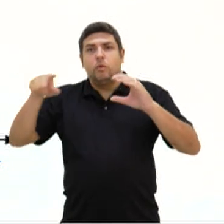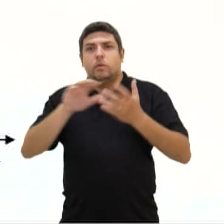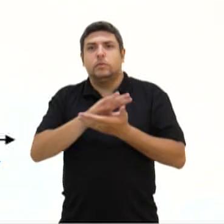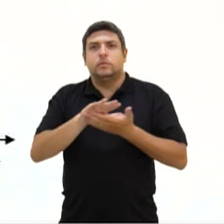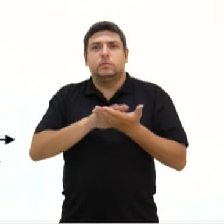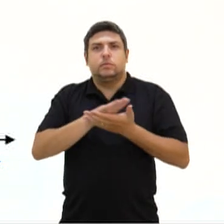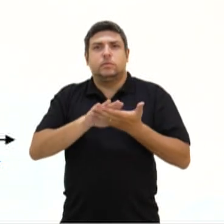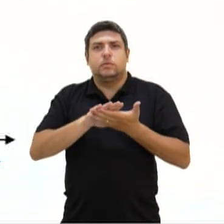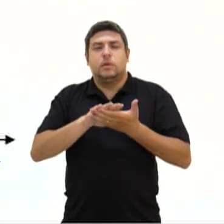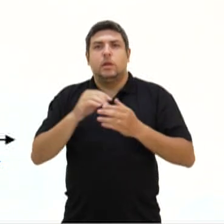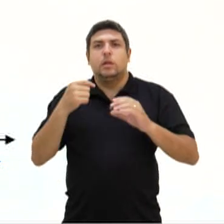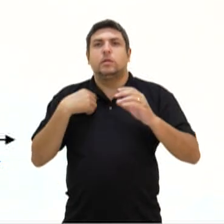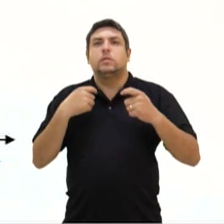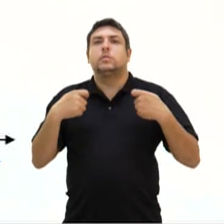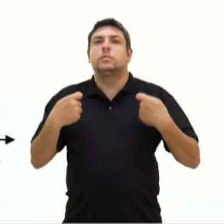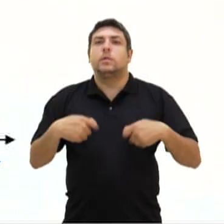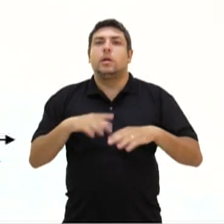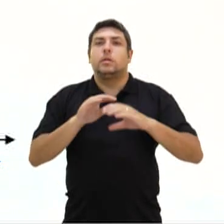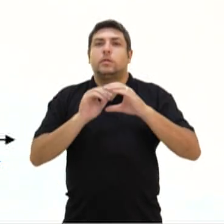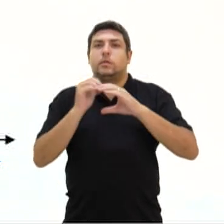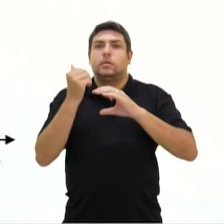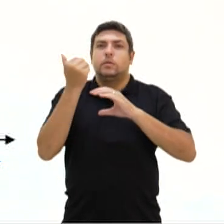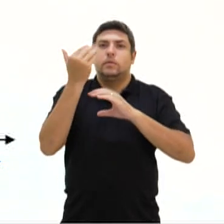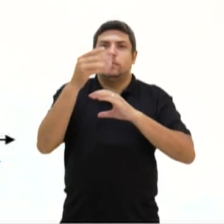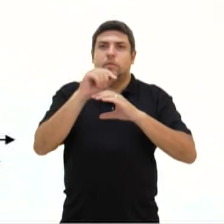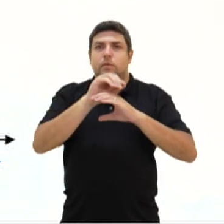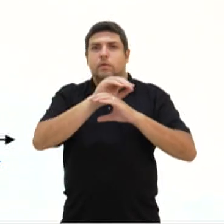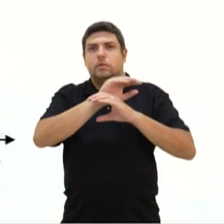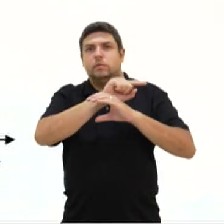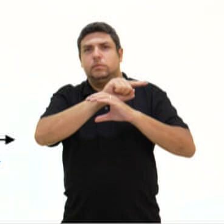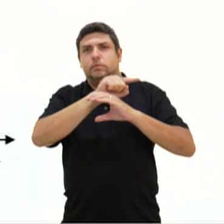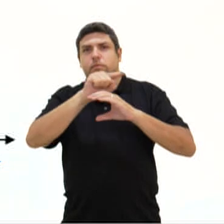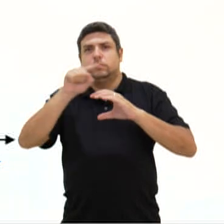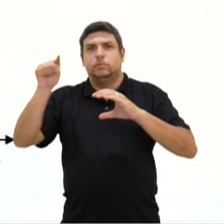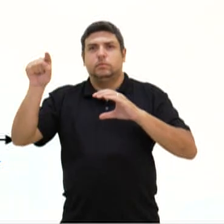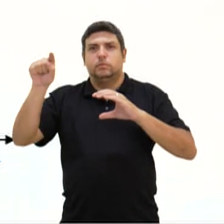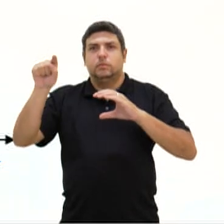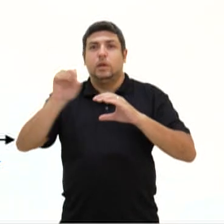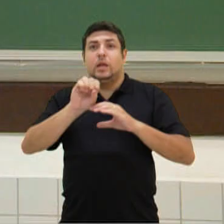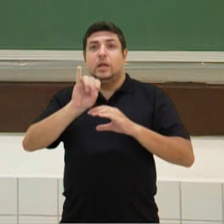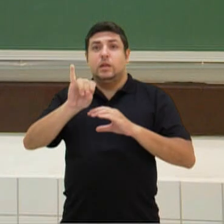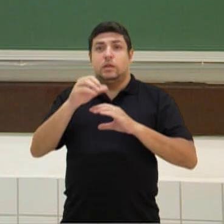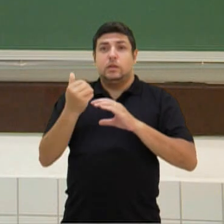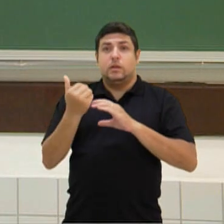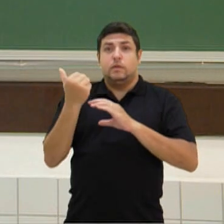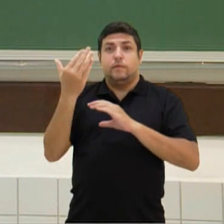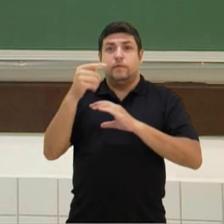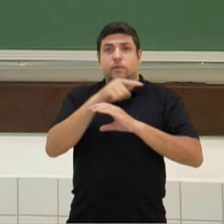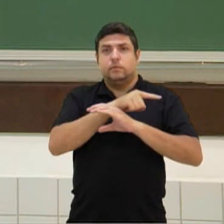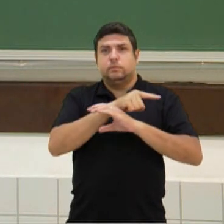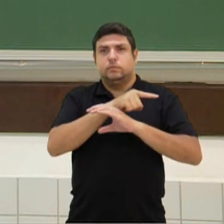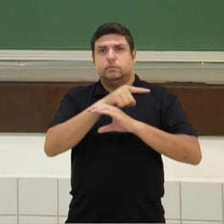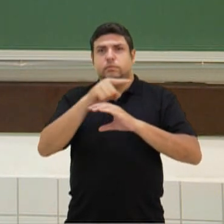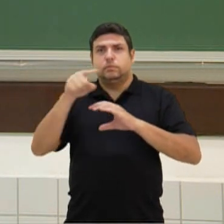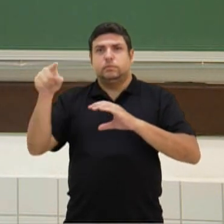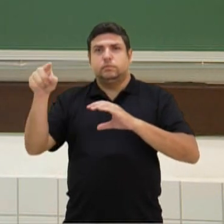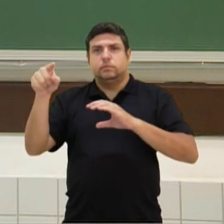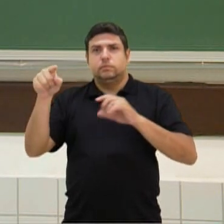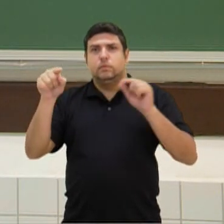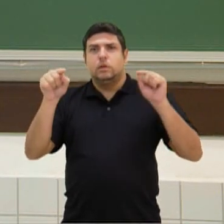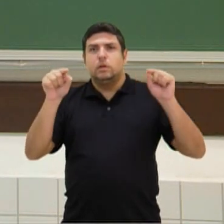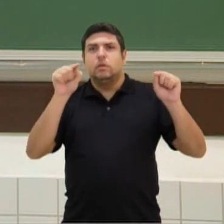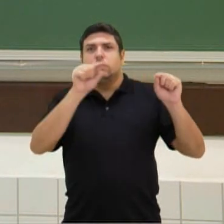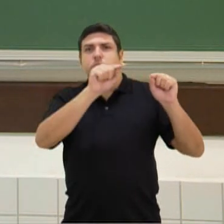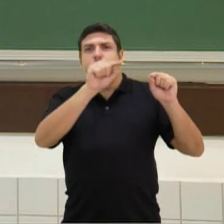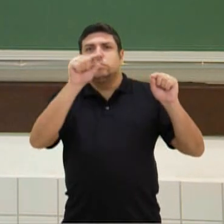Então, essa reta, ela é externa. Quando ela é externa, percebam, a distância entre o centro e qualquer